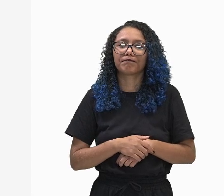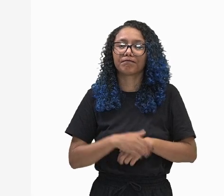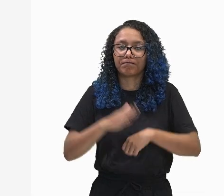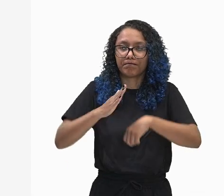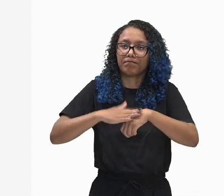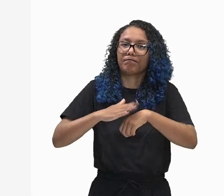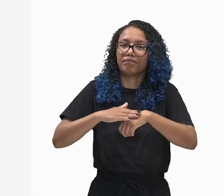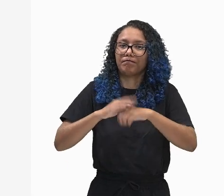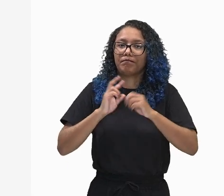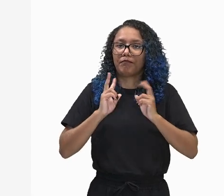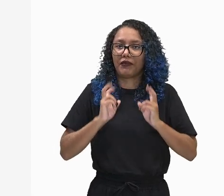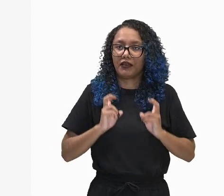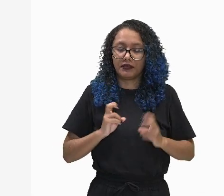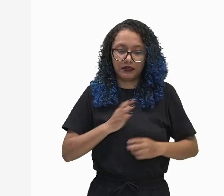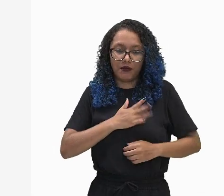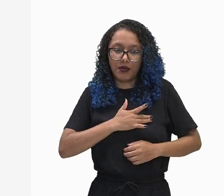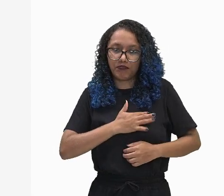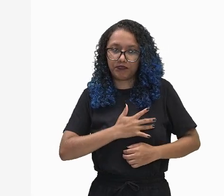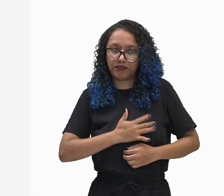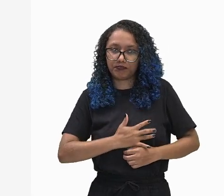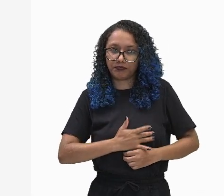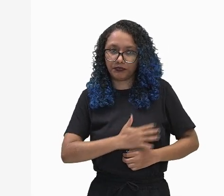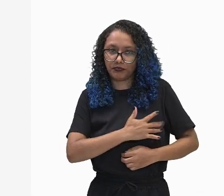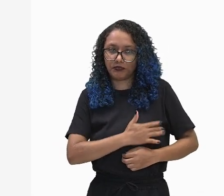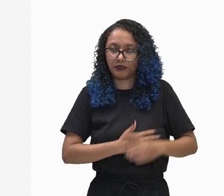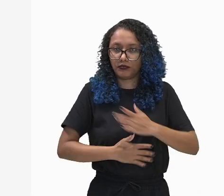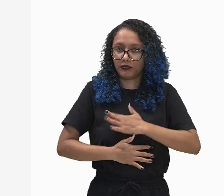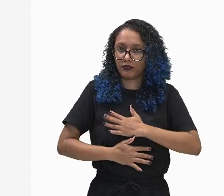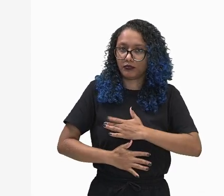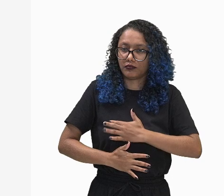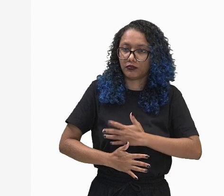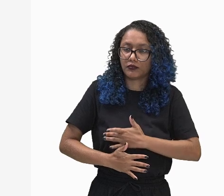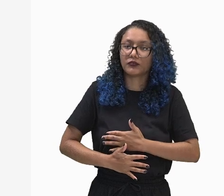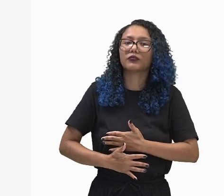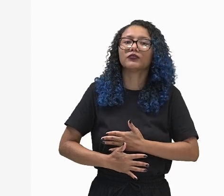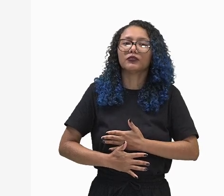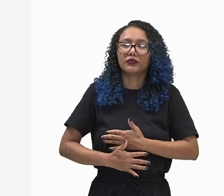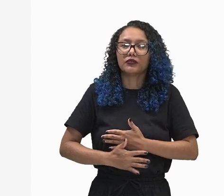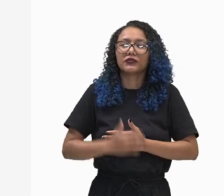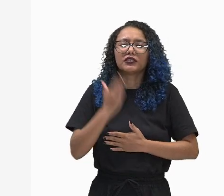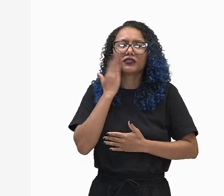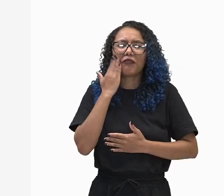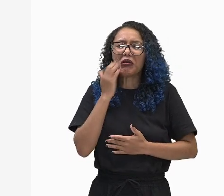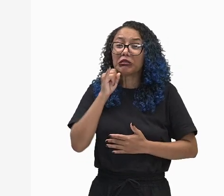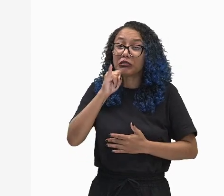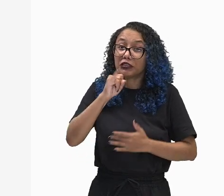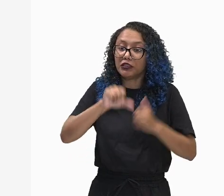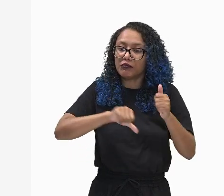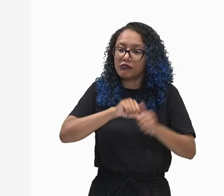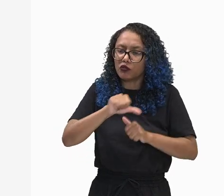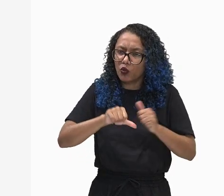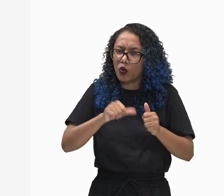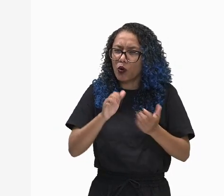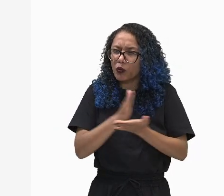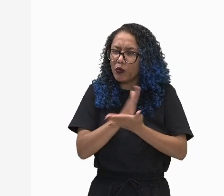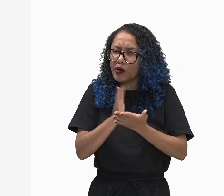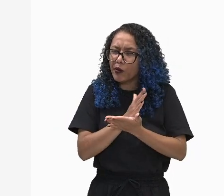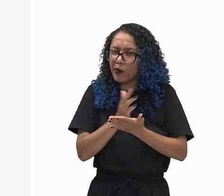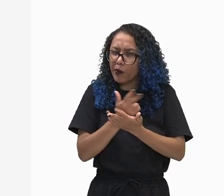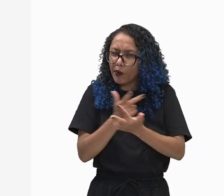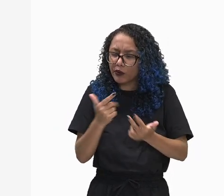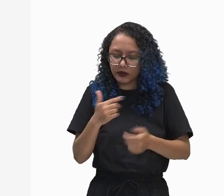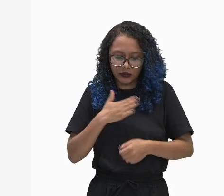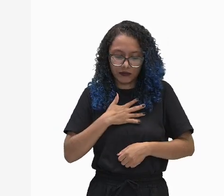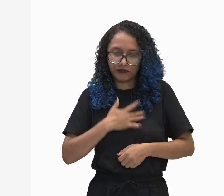mamas, que permite a identificação e alteração da mama. Esse autoexame também há uma conscientização